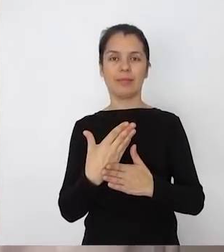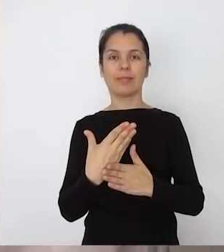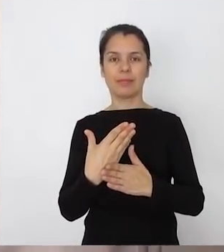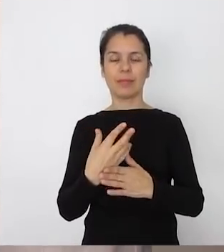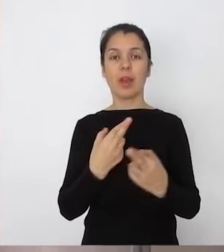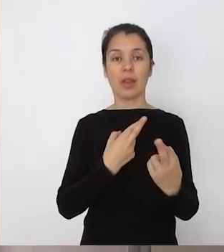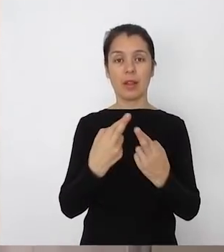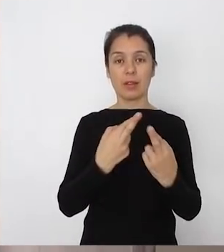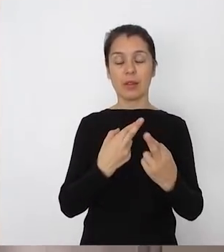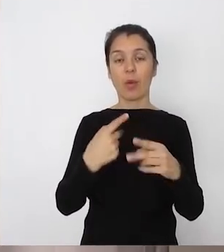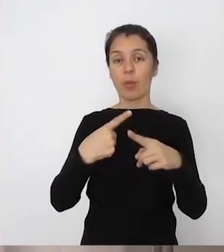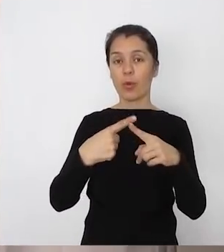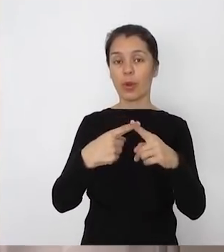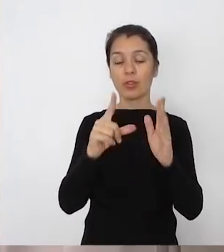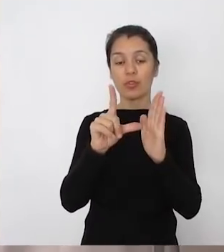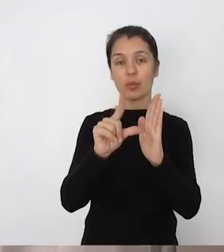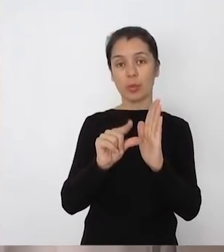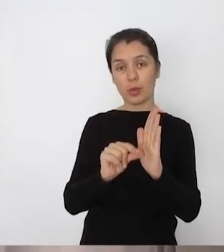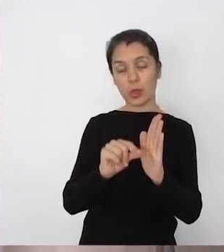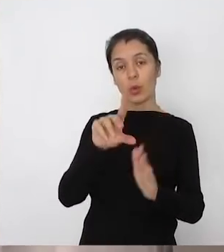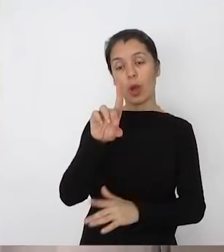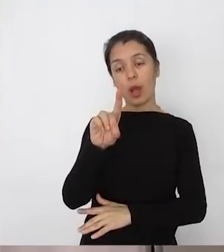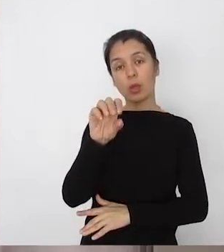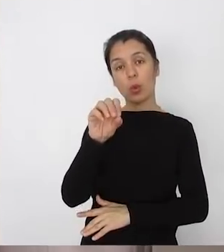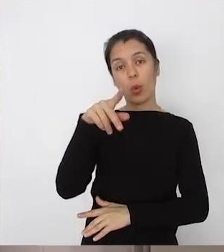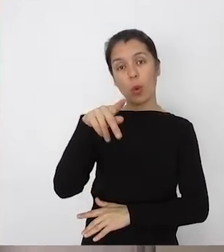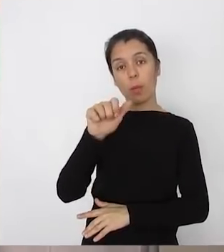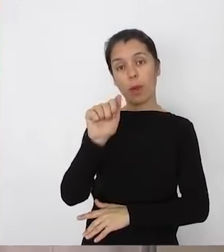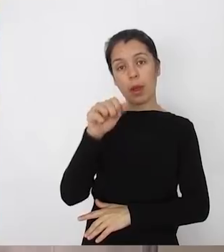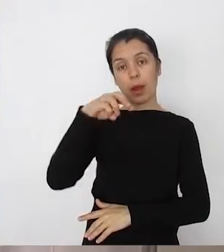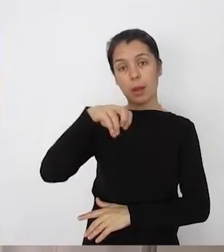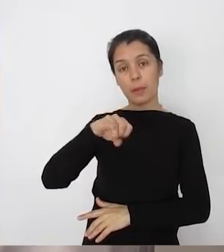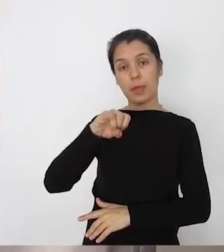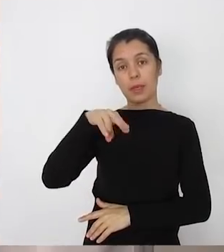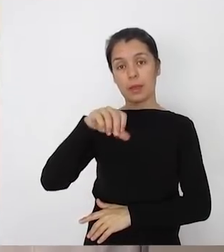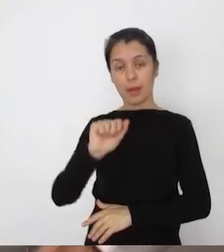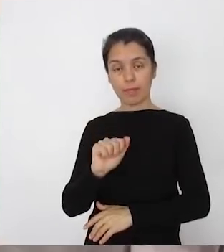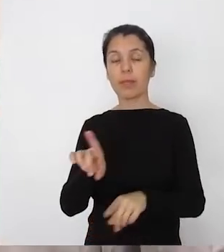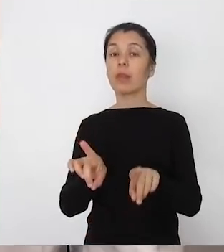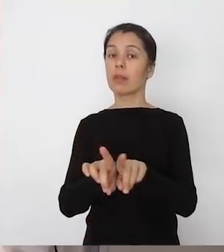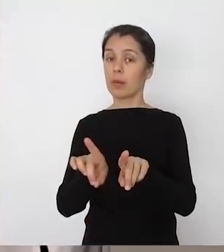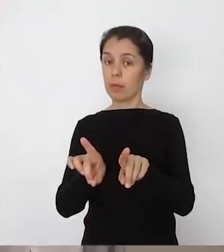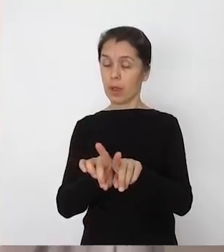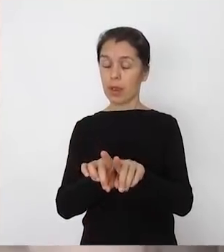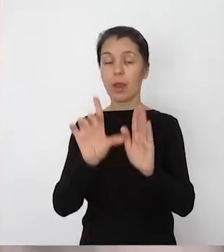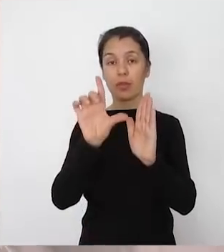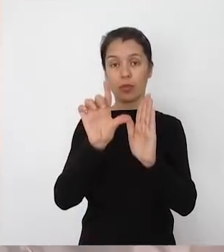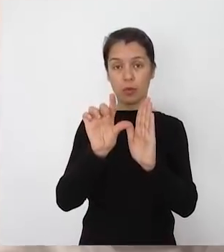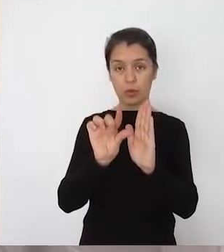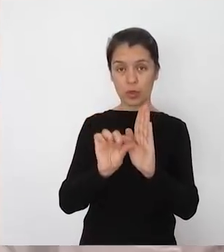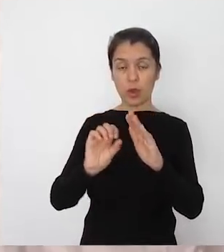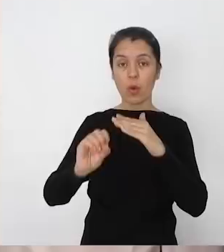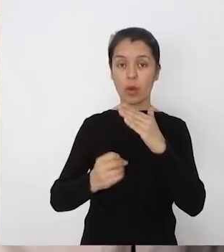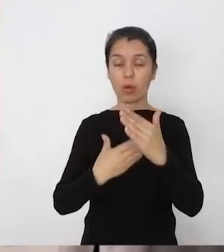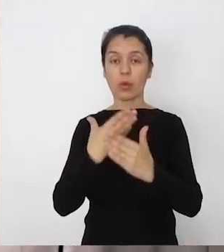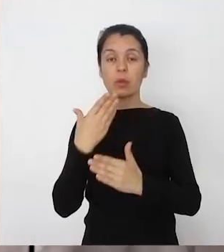porque se eu diminuir a dopamina no encéfalo, em outras áreas vai haver prejuízos, tanto comportamentais como motores. Vamos ver